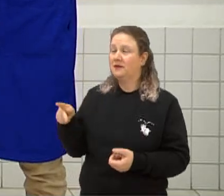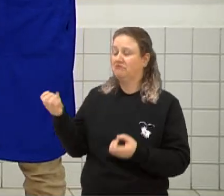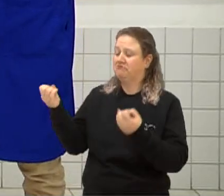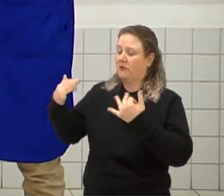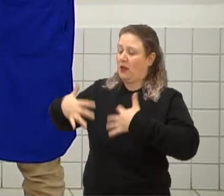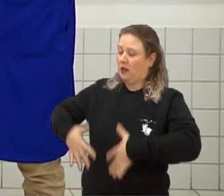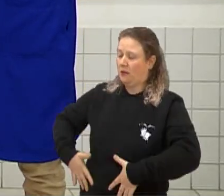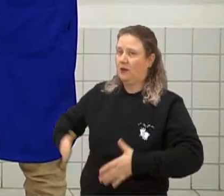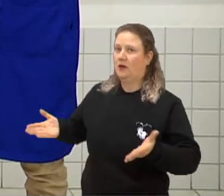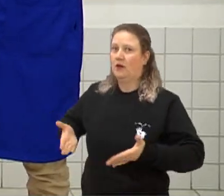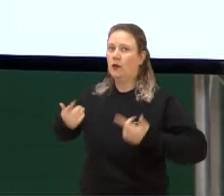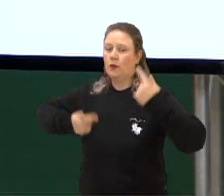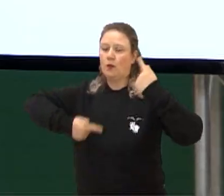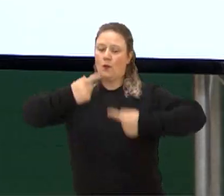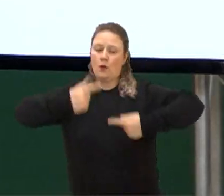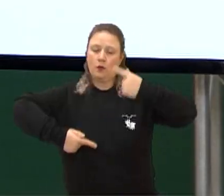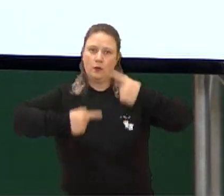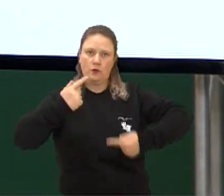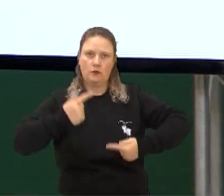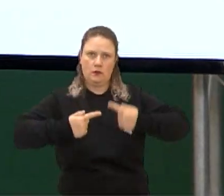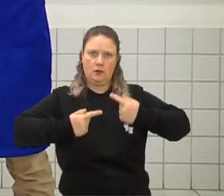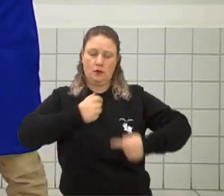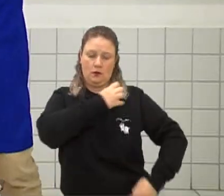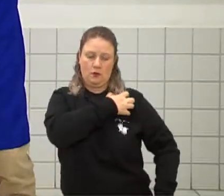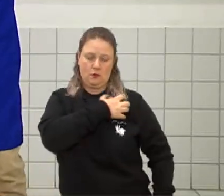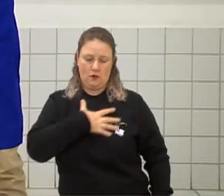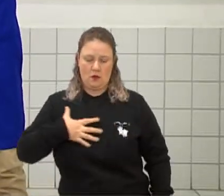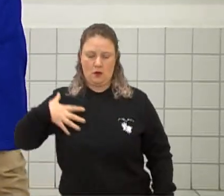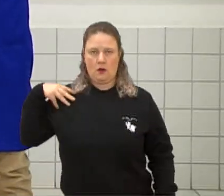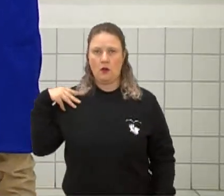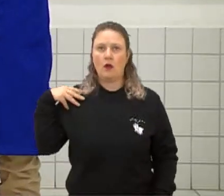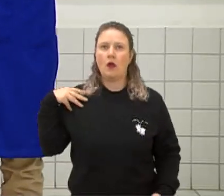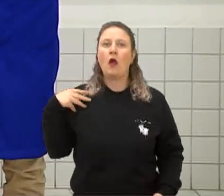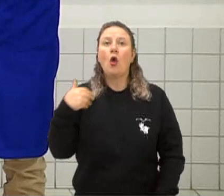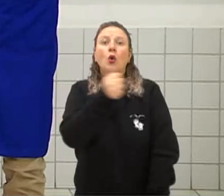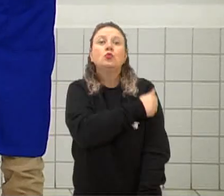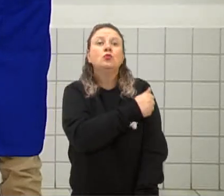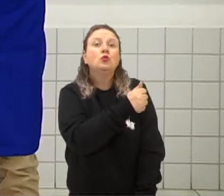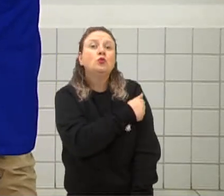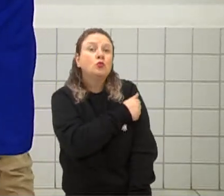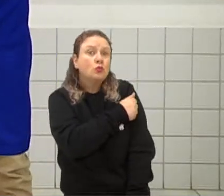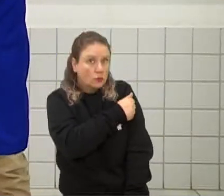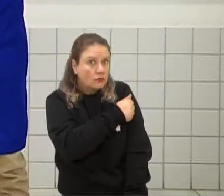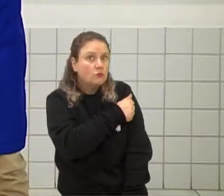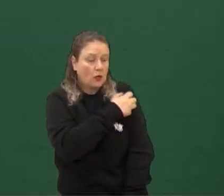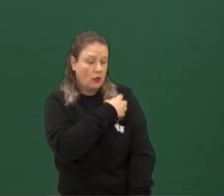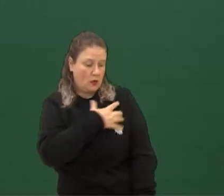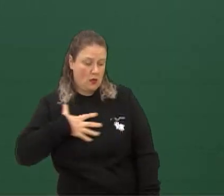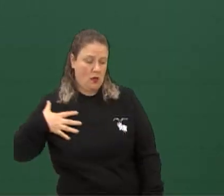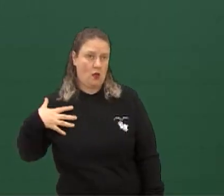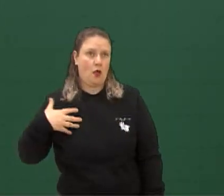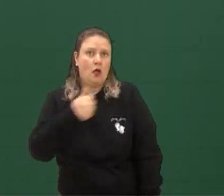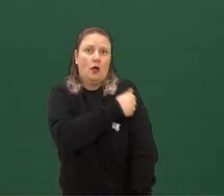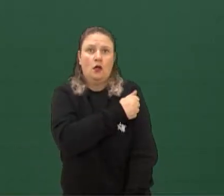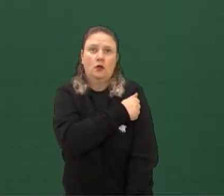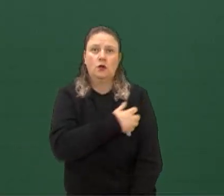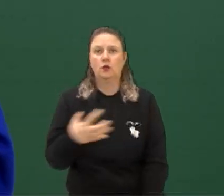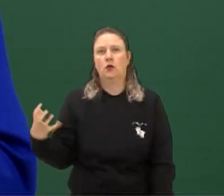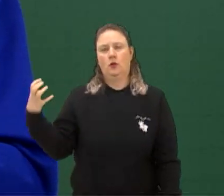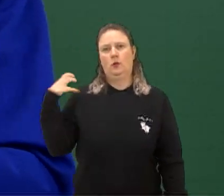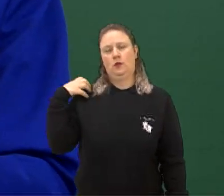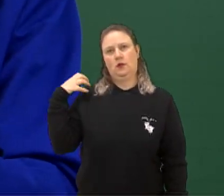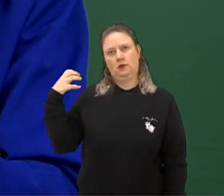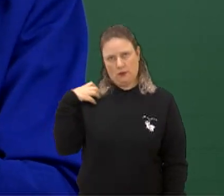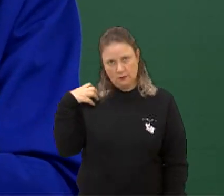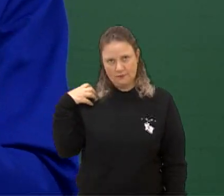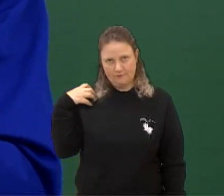gente sobre a política em Aristóteles. Aristóteles foi aluno do Platão, teve pessoal que perguntou aqui, me desculpe, pulou, eu não vi o nome